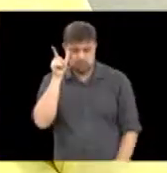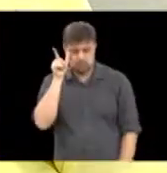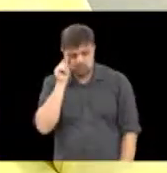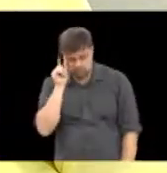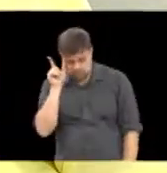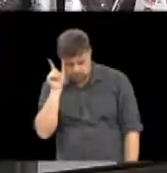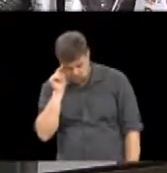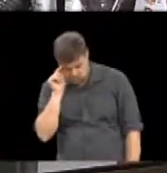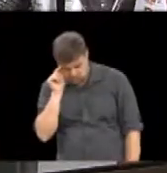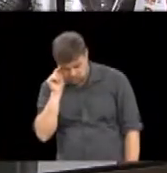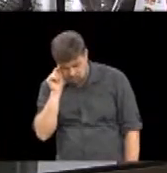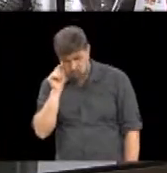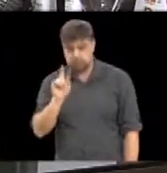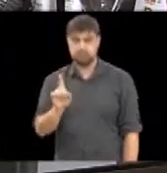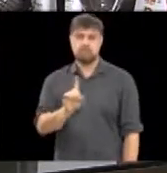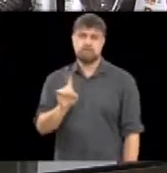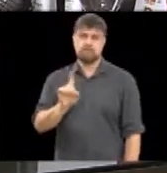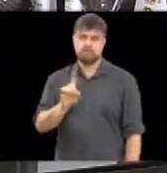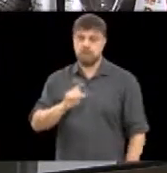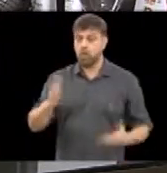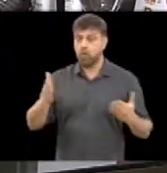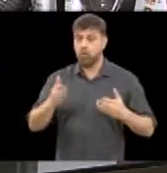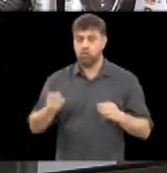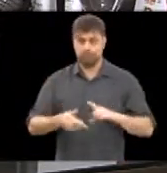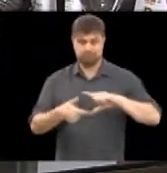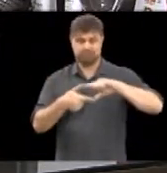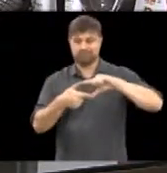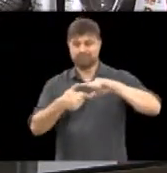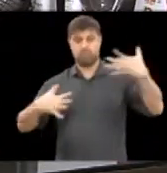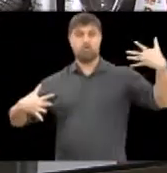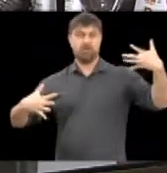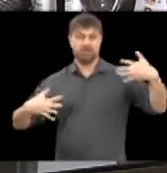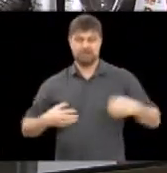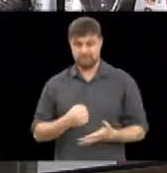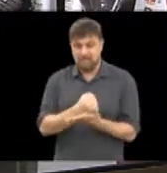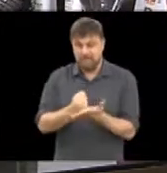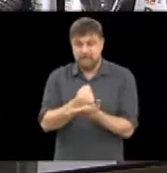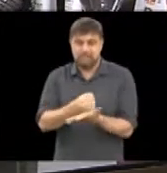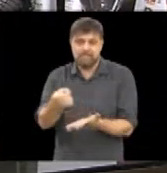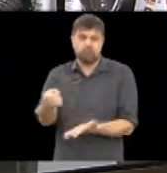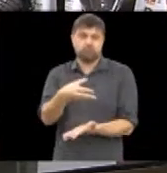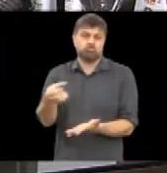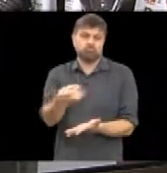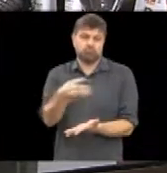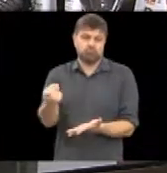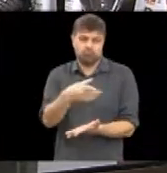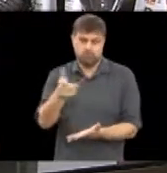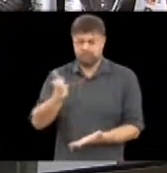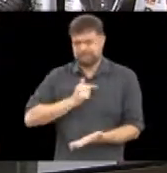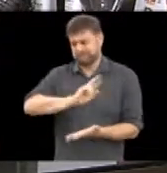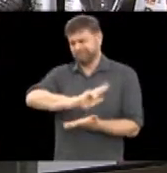sono, geralmente. Então, hoje modernizou muito os anti-histamínicos, entendeu? Tem vários tipos de